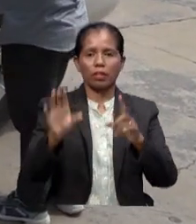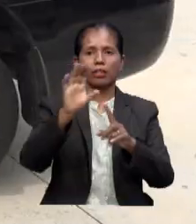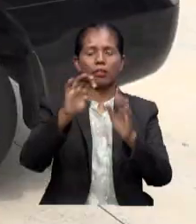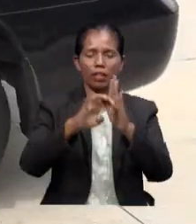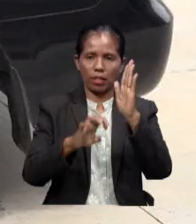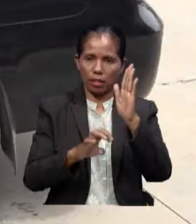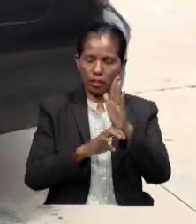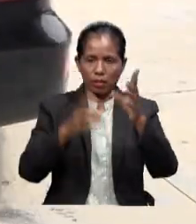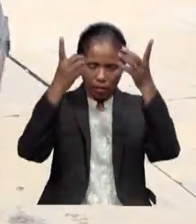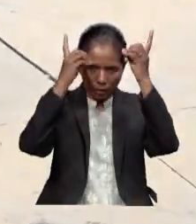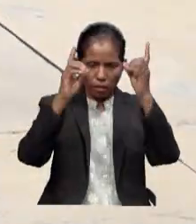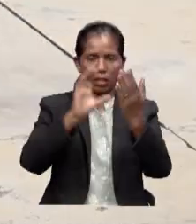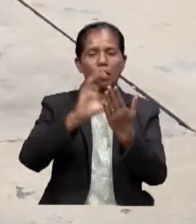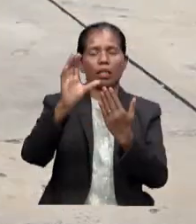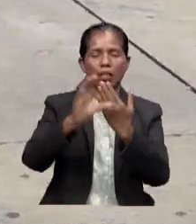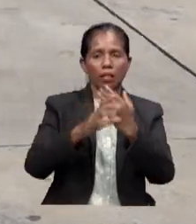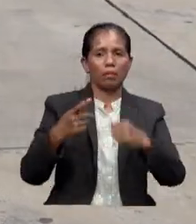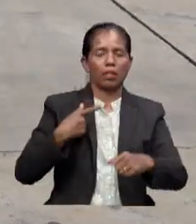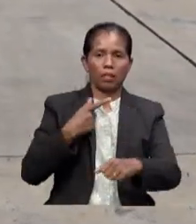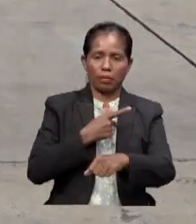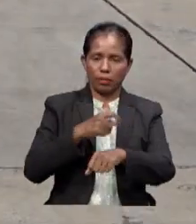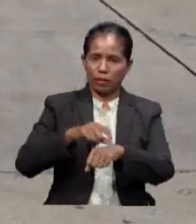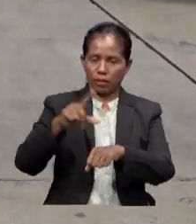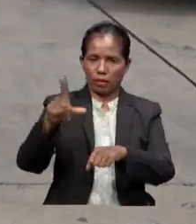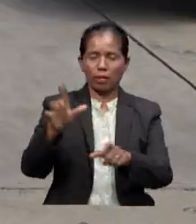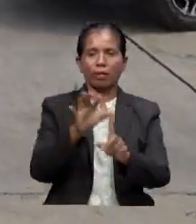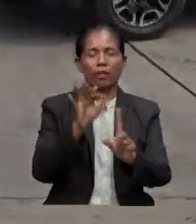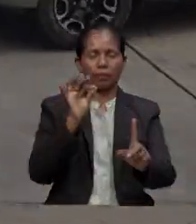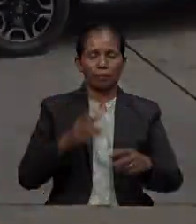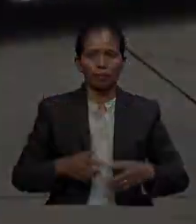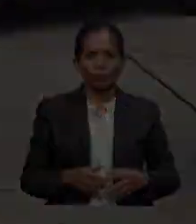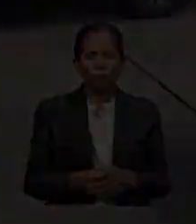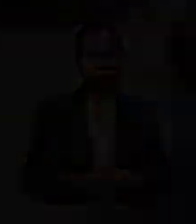decreta calendário beleção parlamentar. João Bosco Dias, bem-vindo Simenis, GMN.